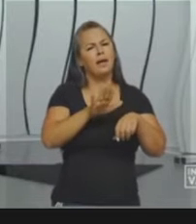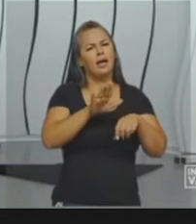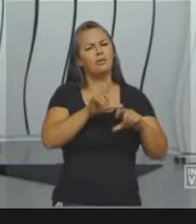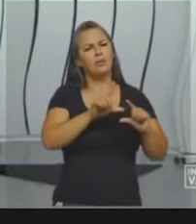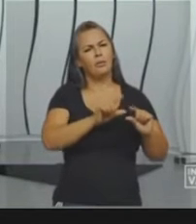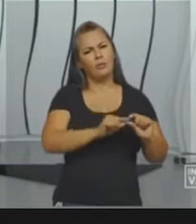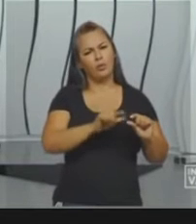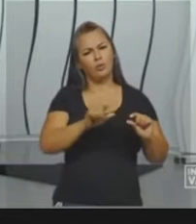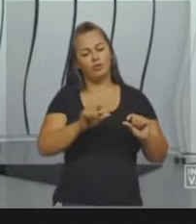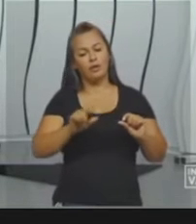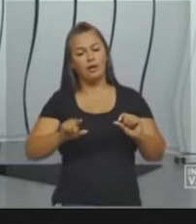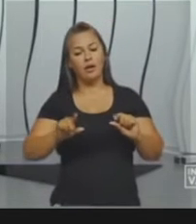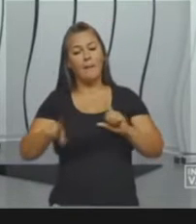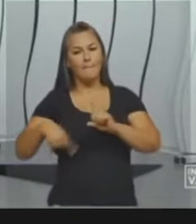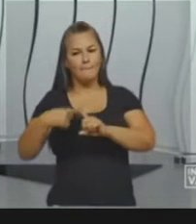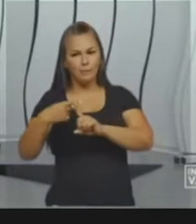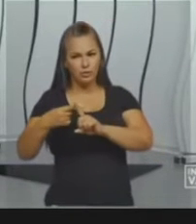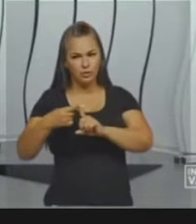que existe.